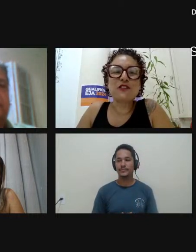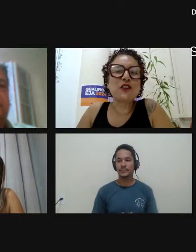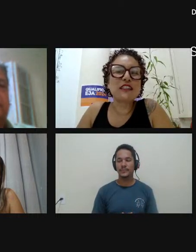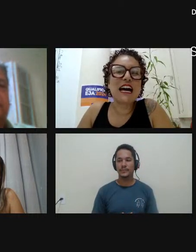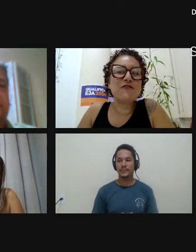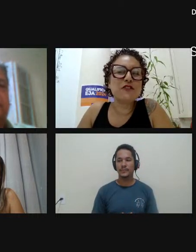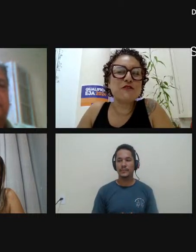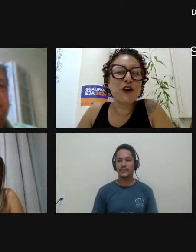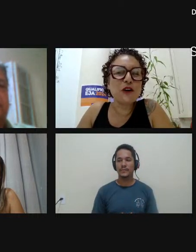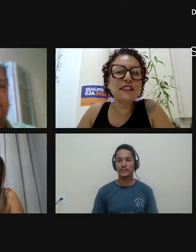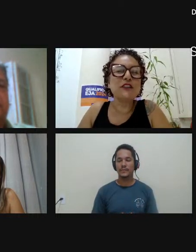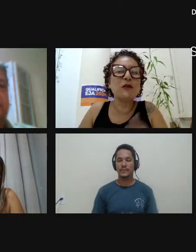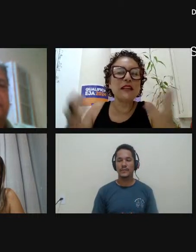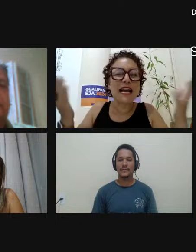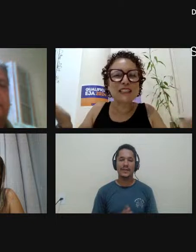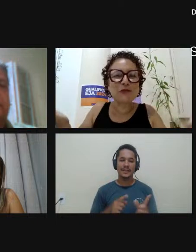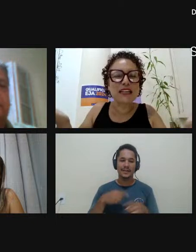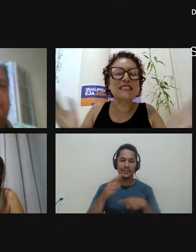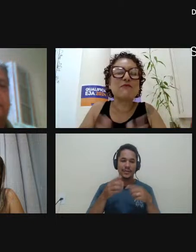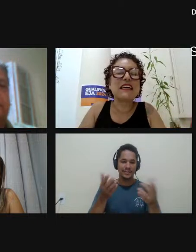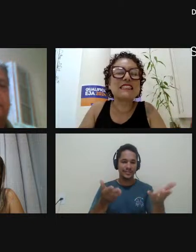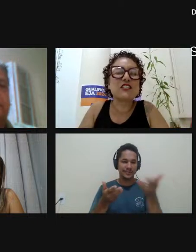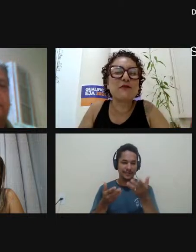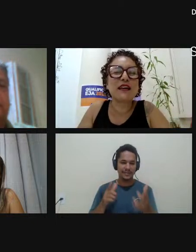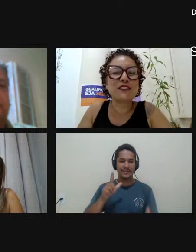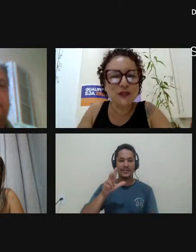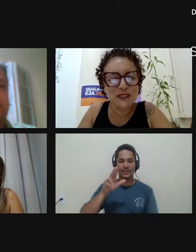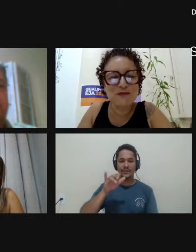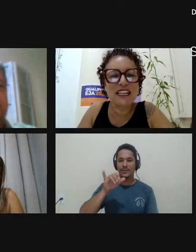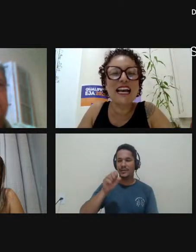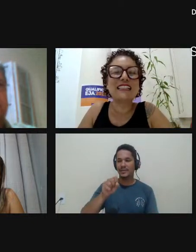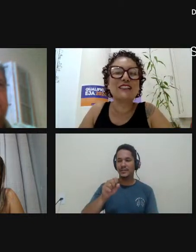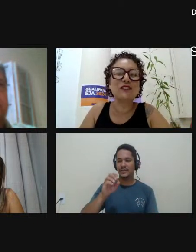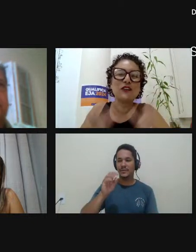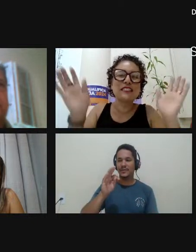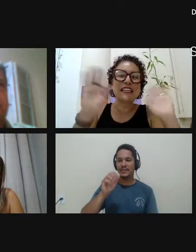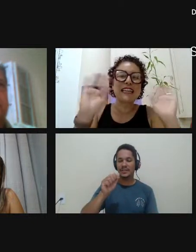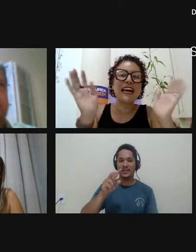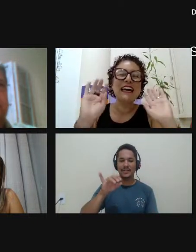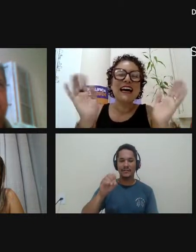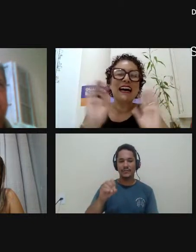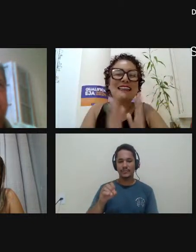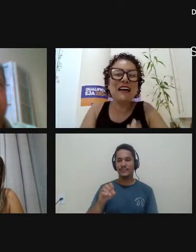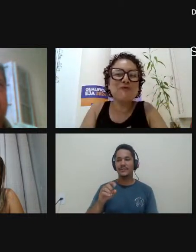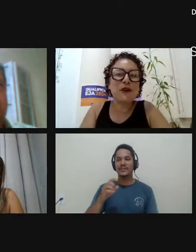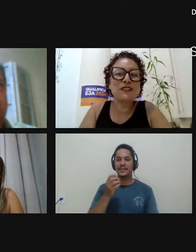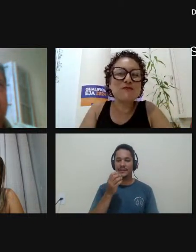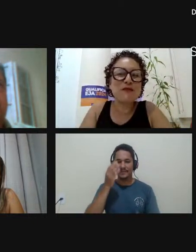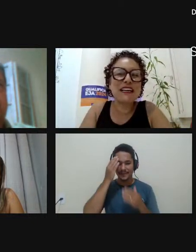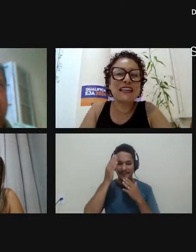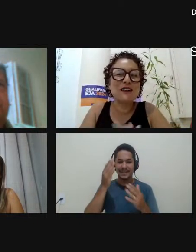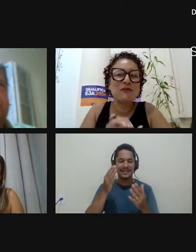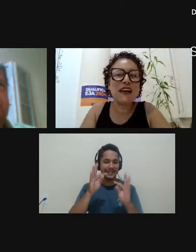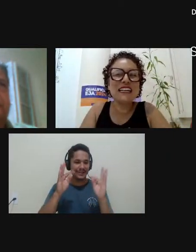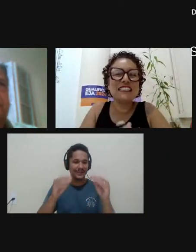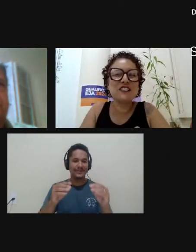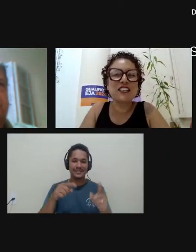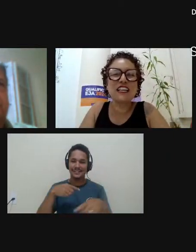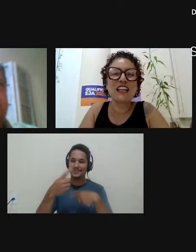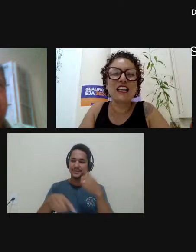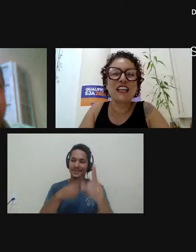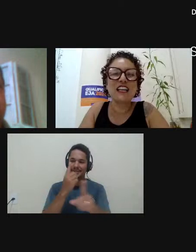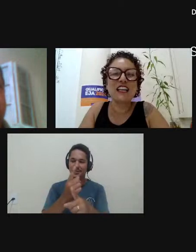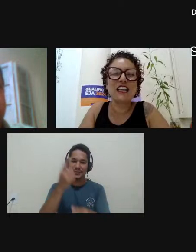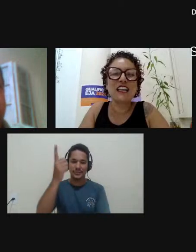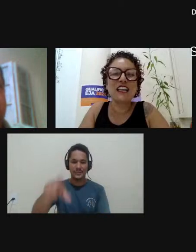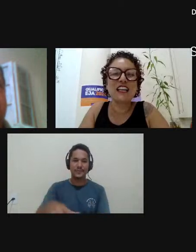chamar o Luiz Otávio de volta. Então, obrigada por essa mesa de abertura, obrigada a todos, até a próxima. Obrigada, Roberta,